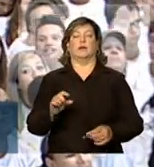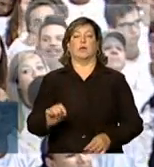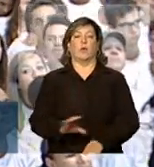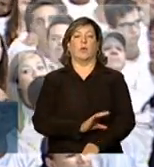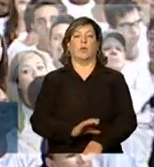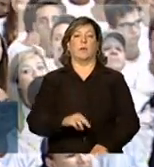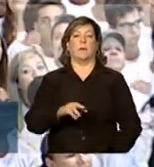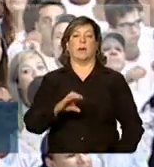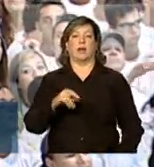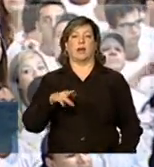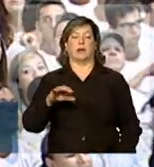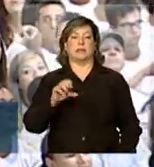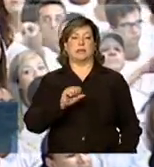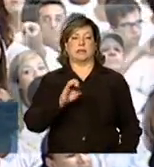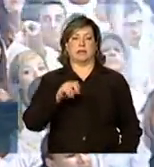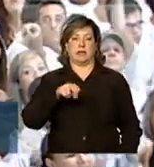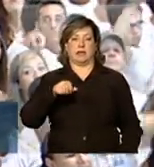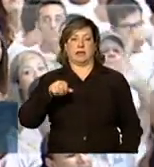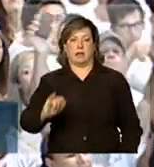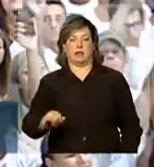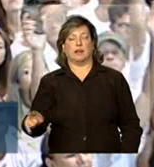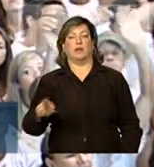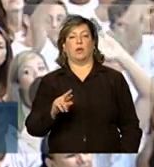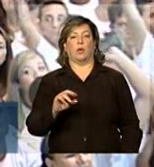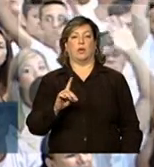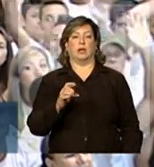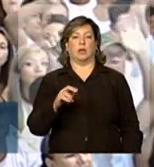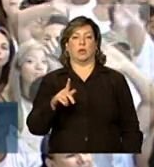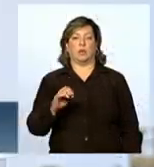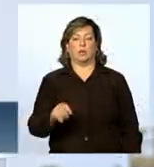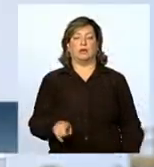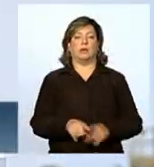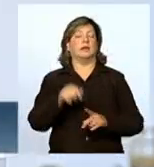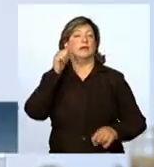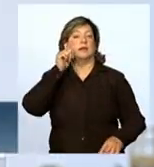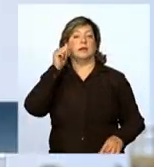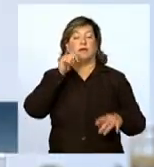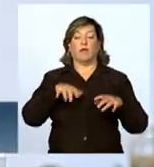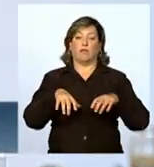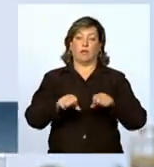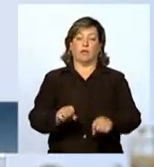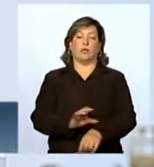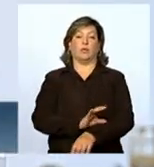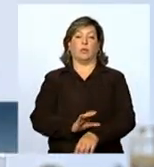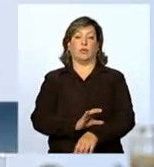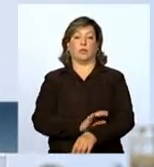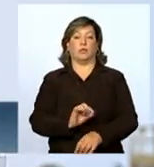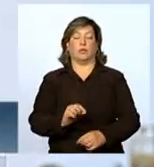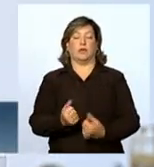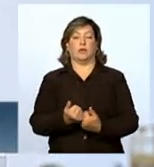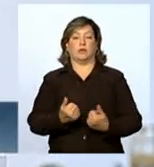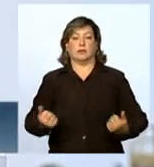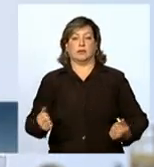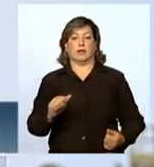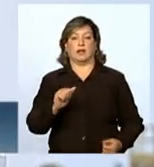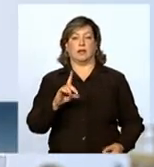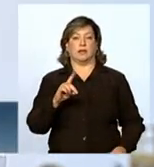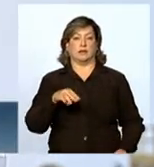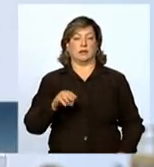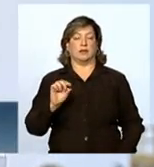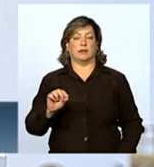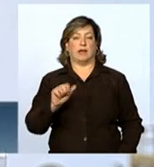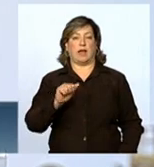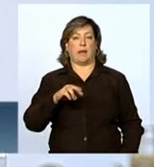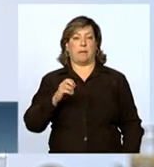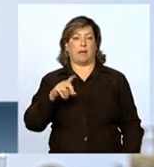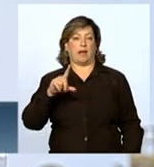mecânica do SENAI, Rodrigo Carvalho. E a formanda do curso de auxiliar administrativo do SESC SENAT,